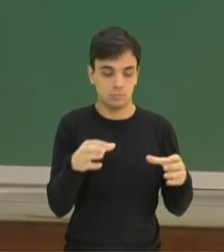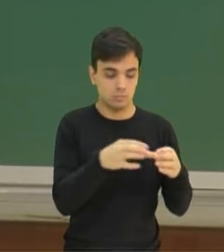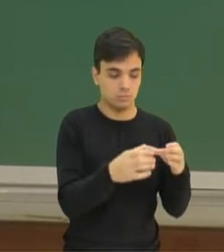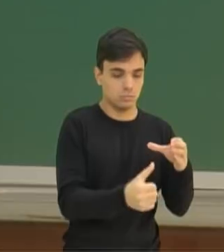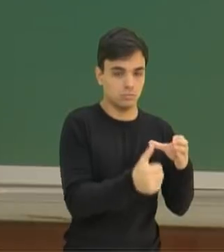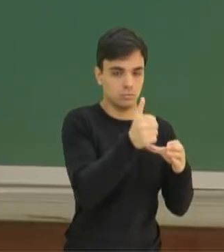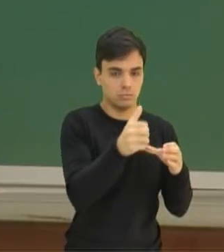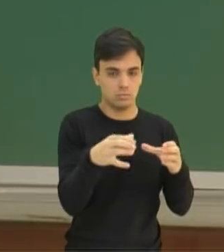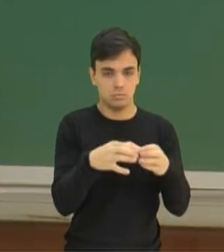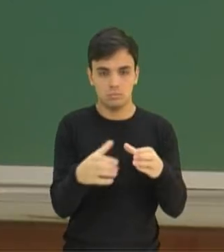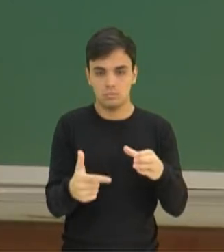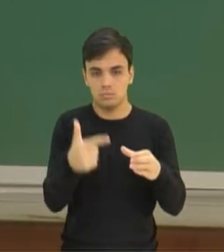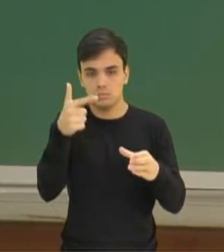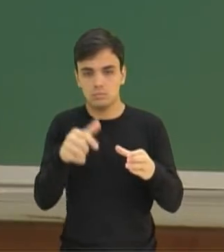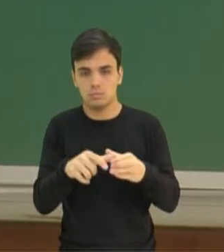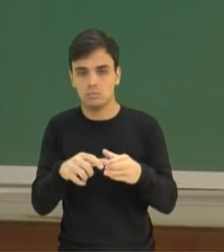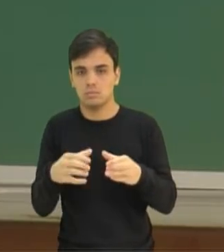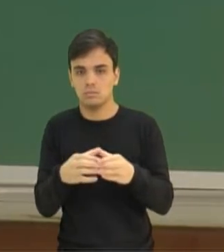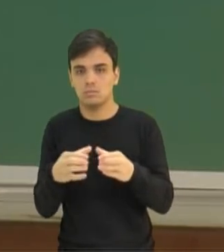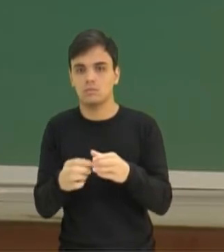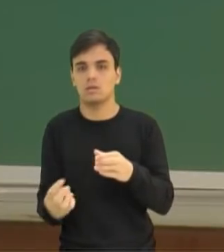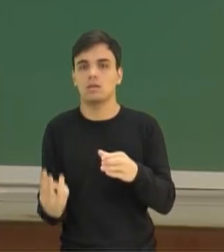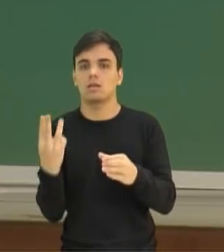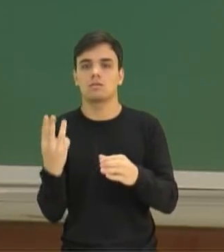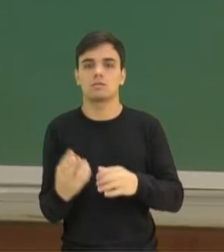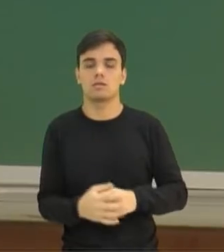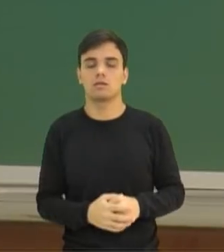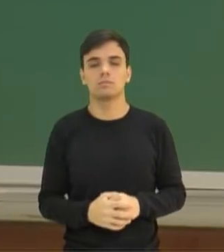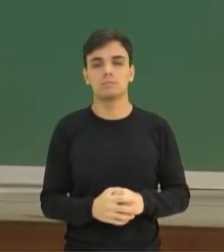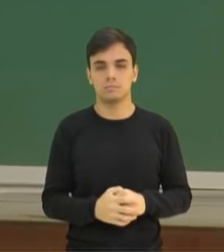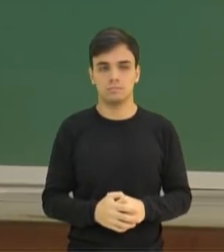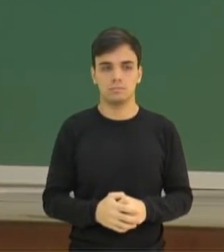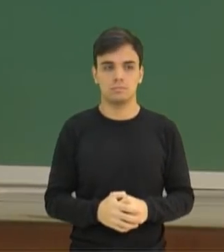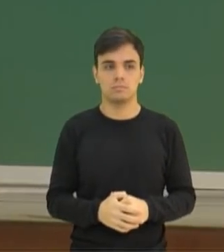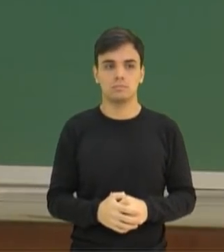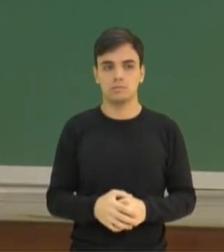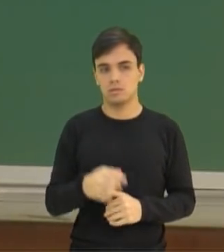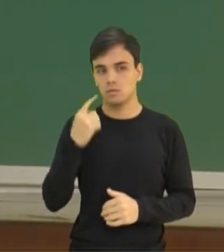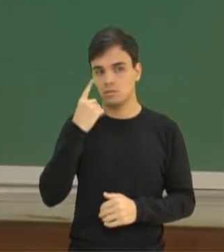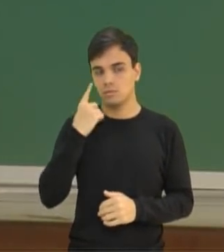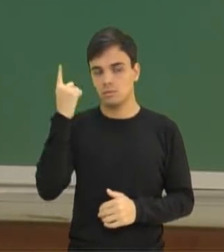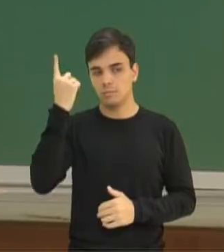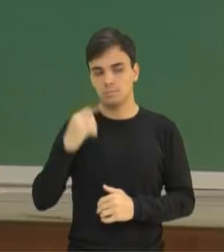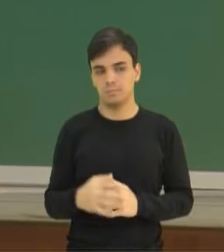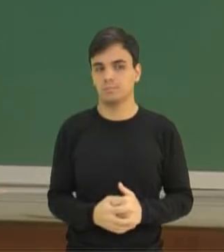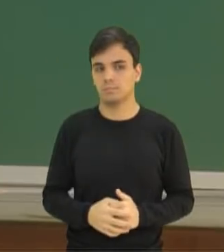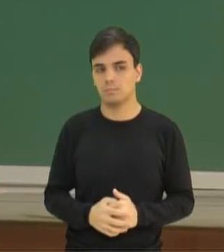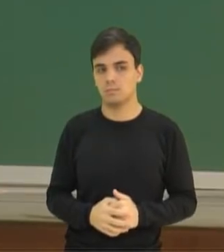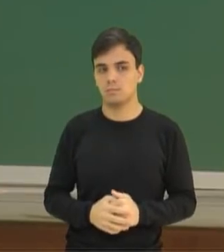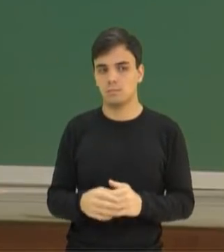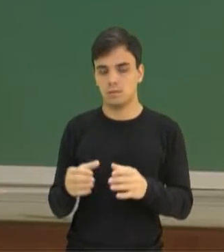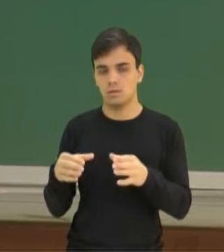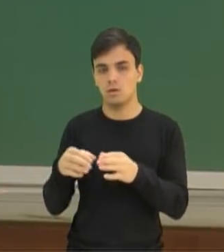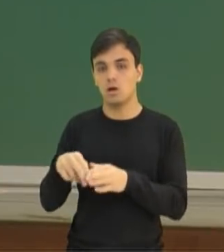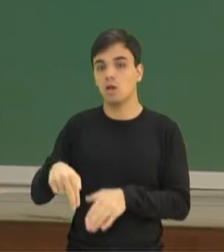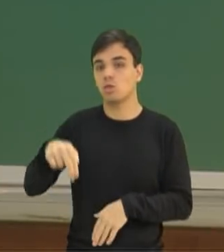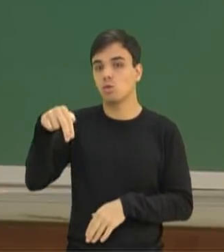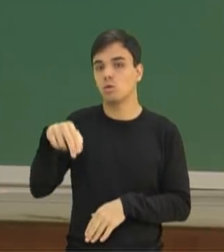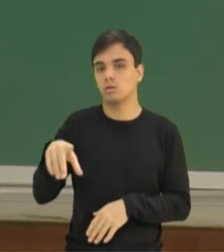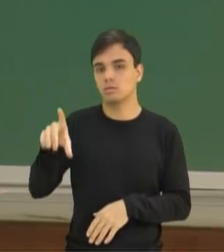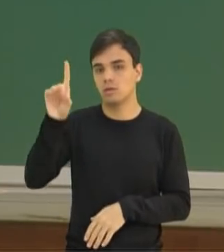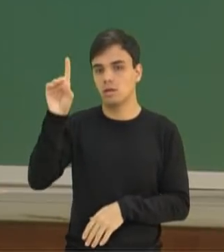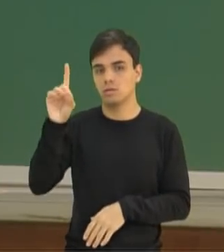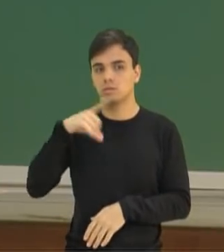primário, secundário e terciário. Nesta ordem ali, as coluninhas, né? Então, o que nós vamos ter ali no Nordeste?